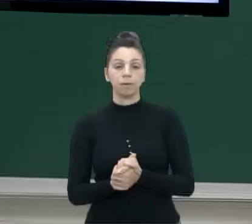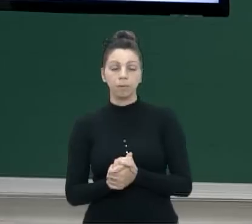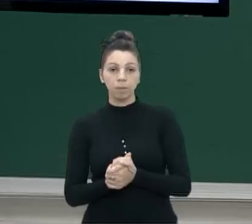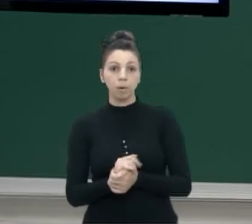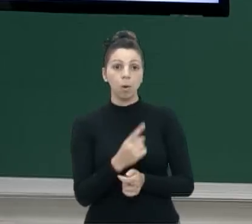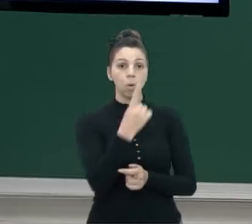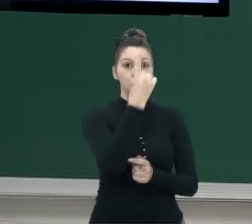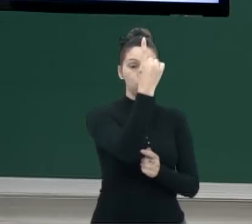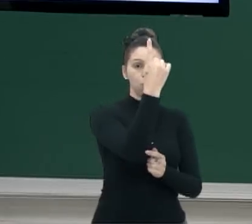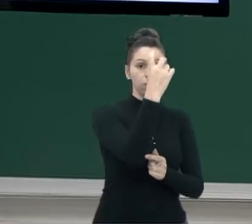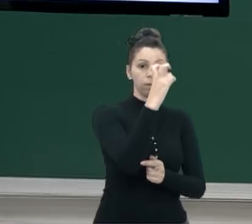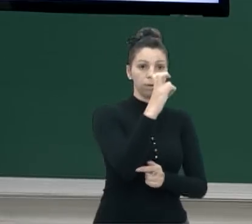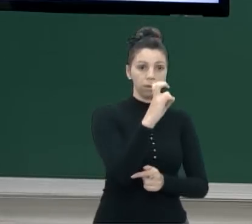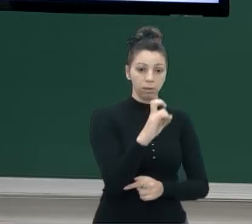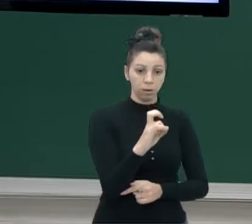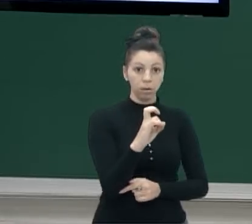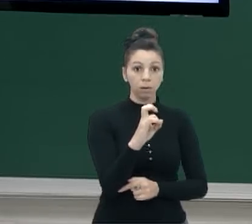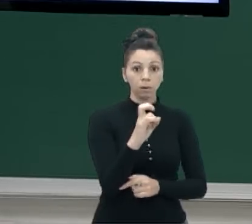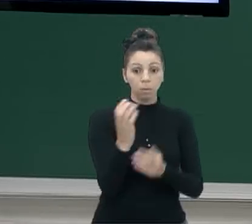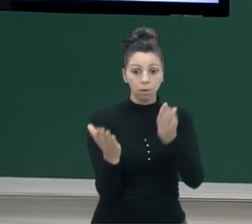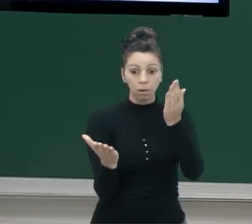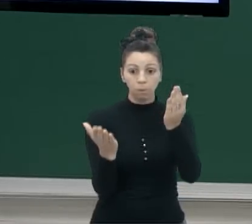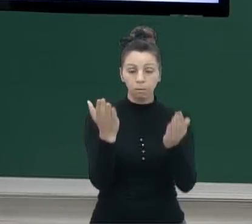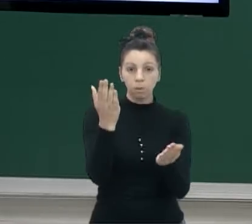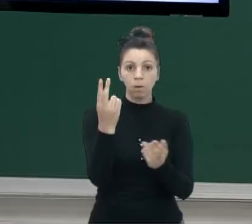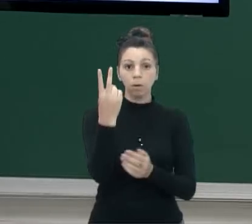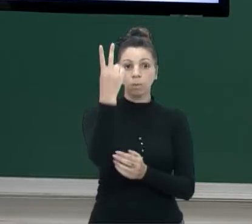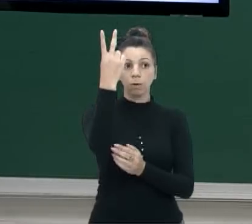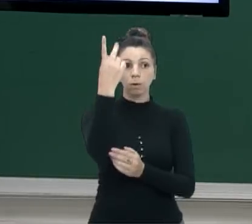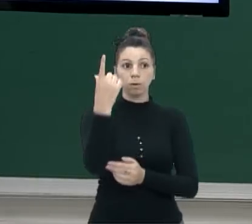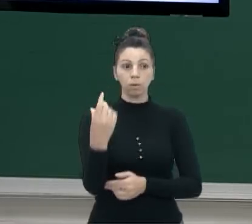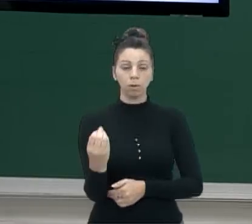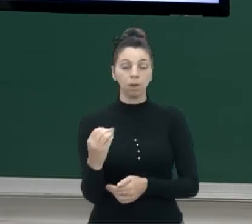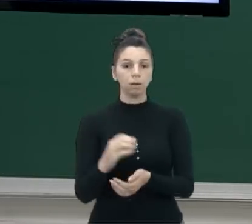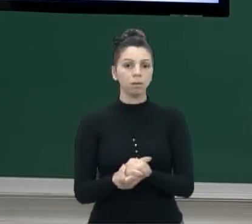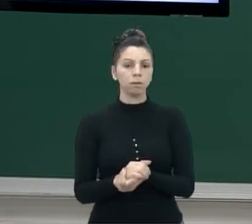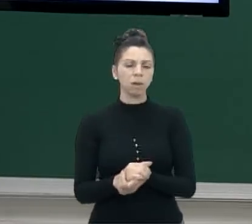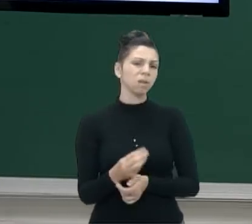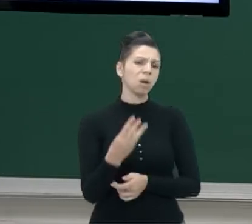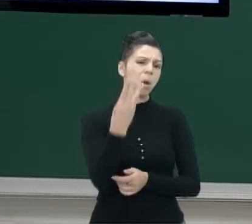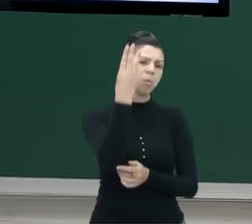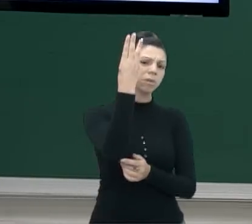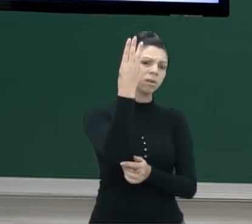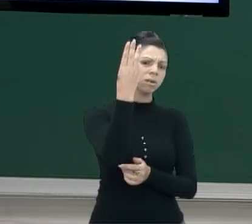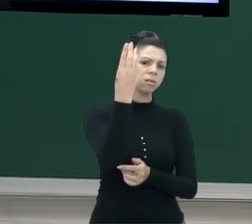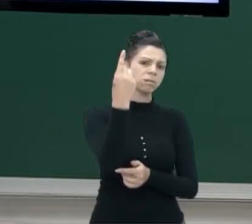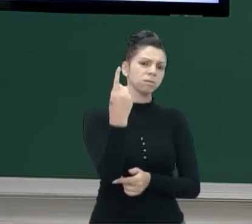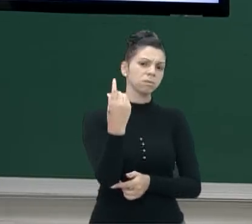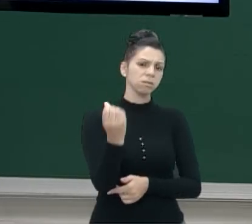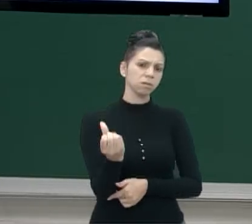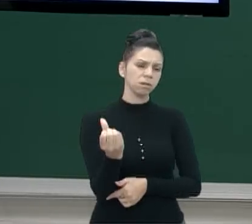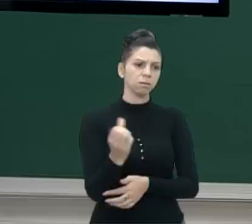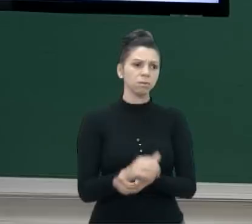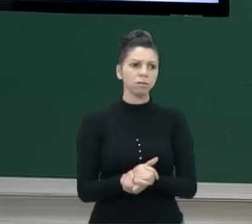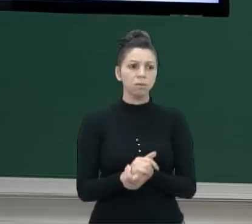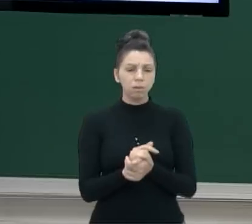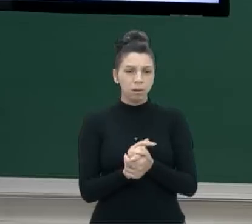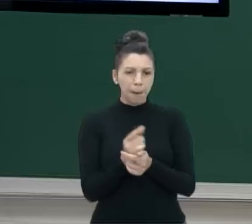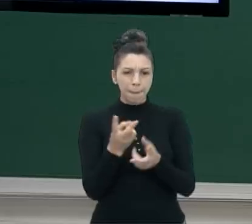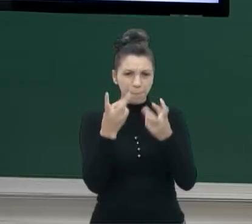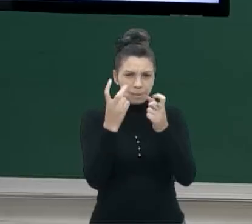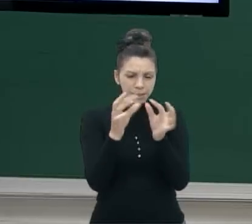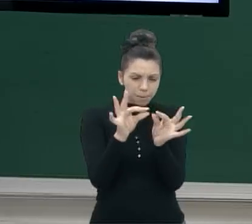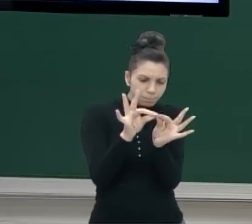é equivalente a 2/10. Isso ok. Mas e o 3/16? Estão vendo aqui, ó? Tem um